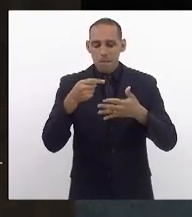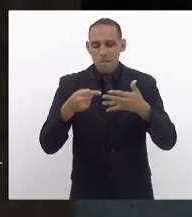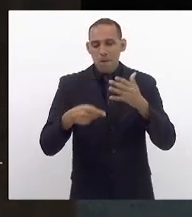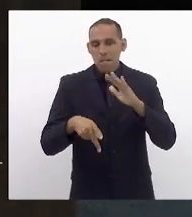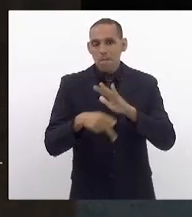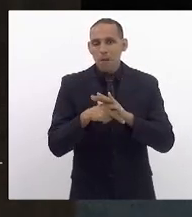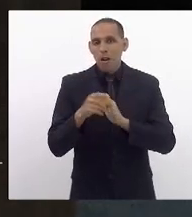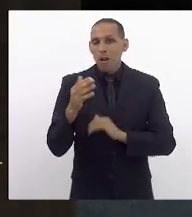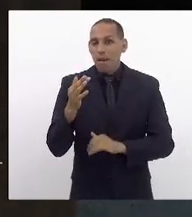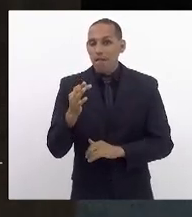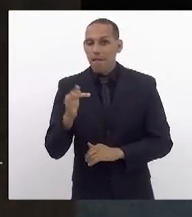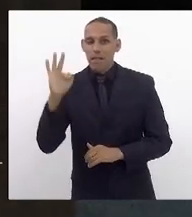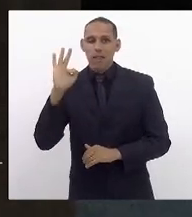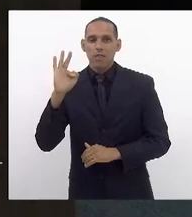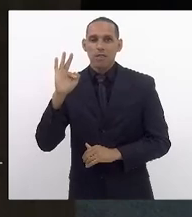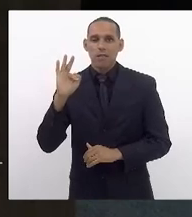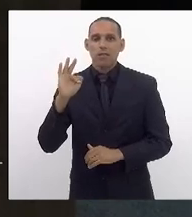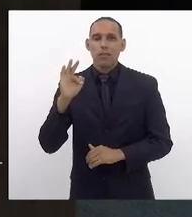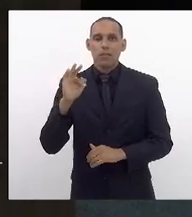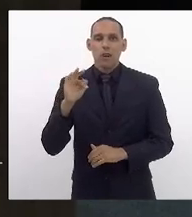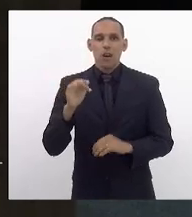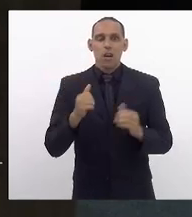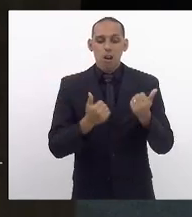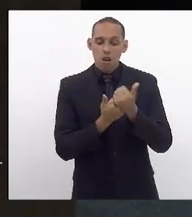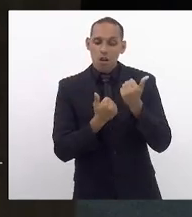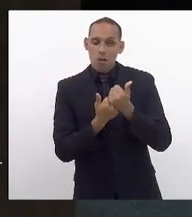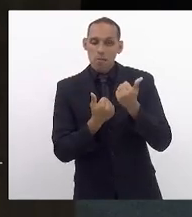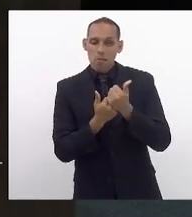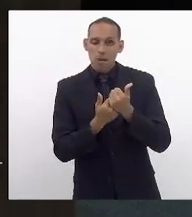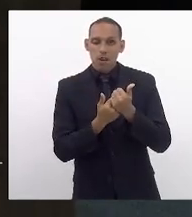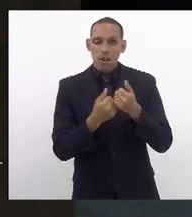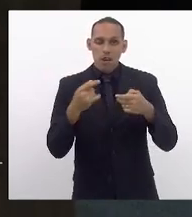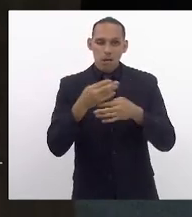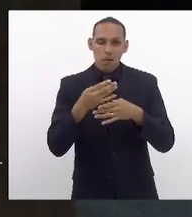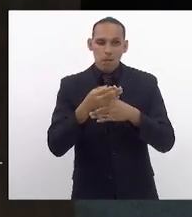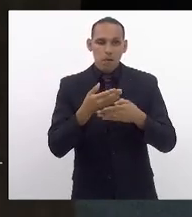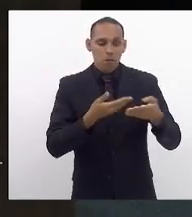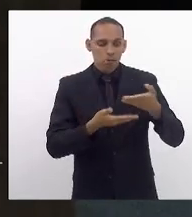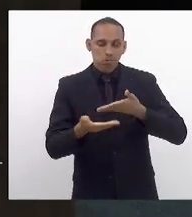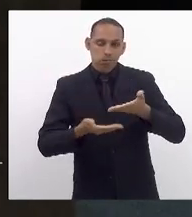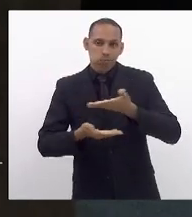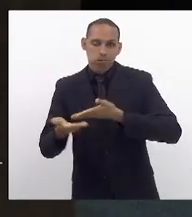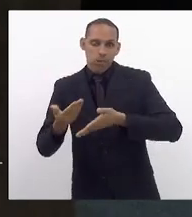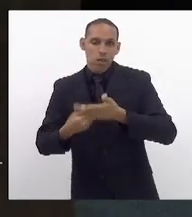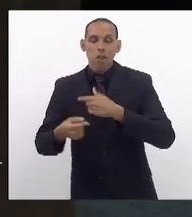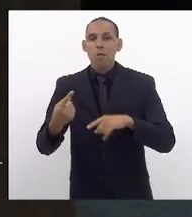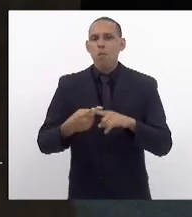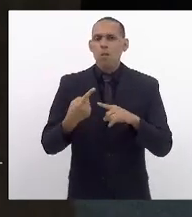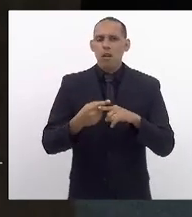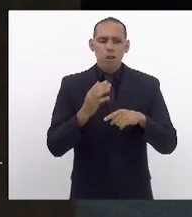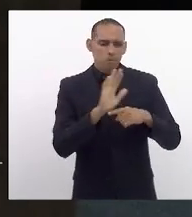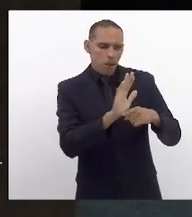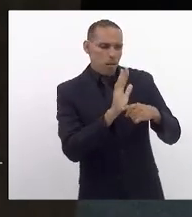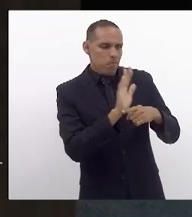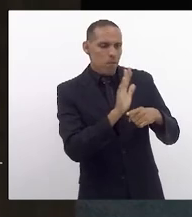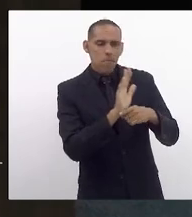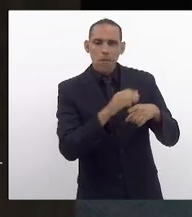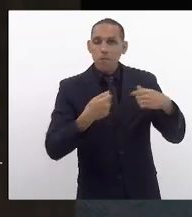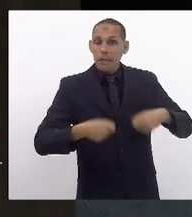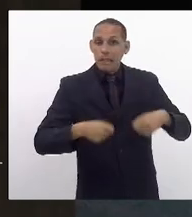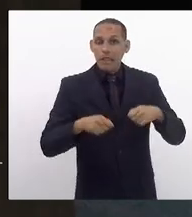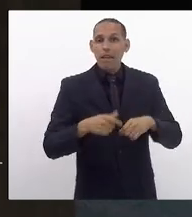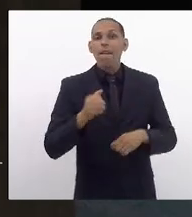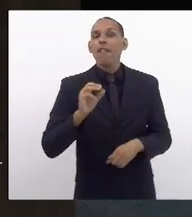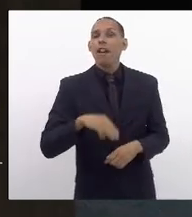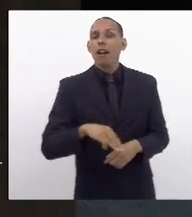da cooperação entre os municípios, porque aqueles que precisam ser ajudados são aqueles que